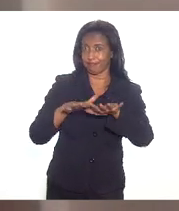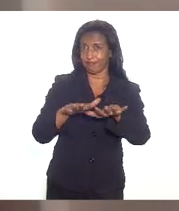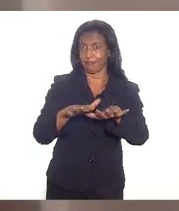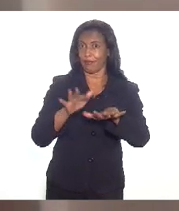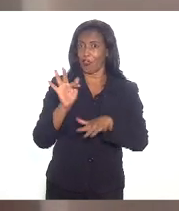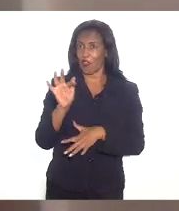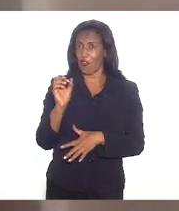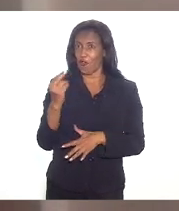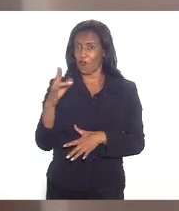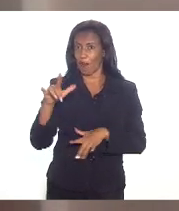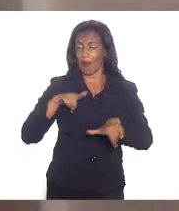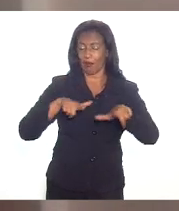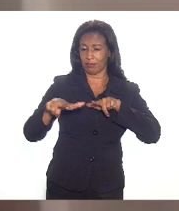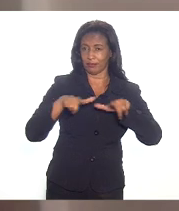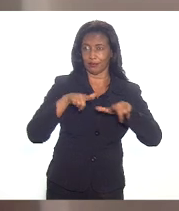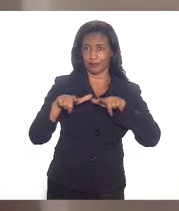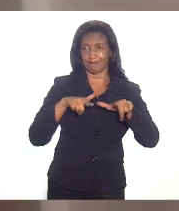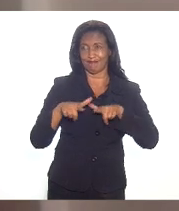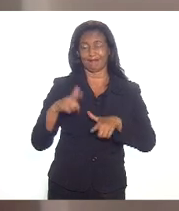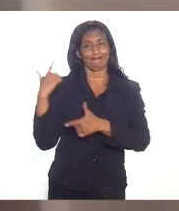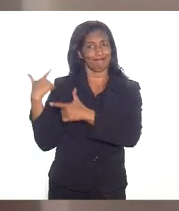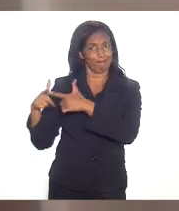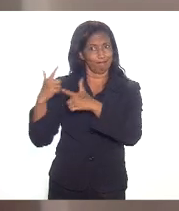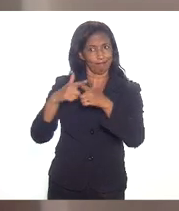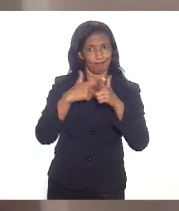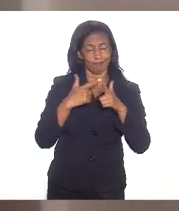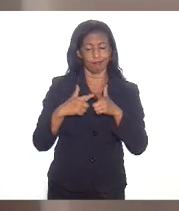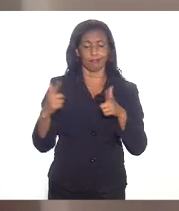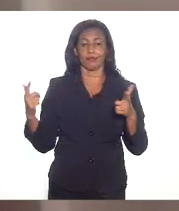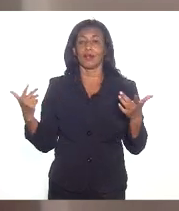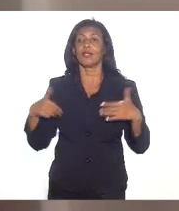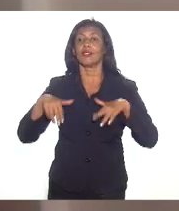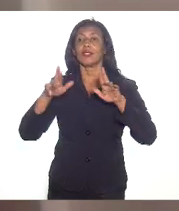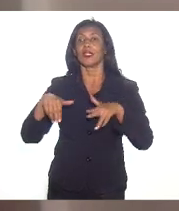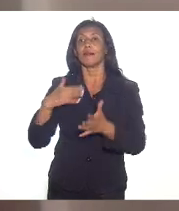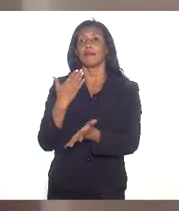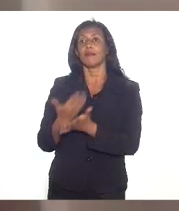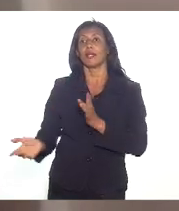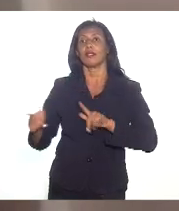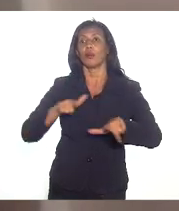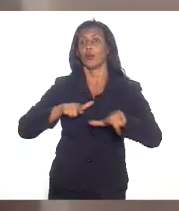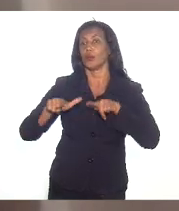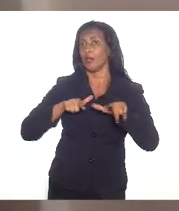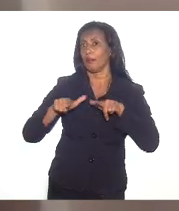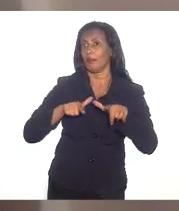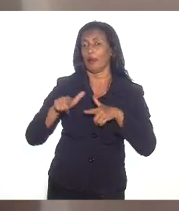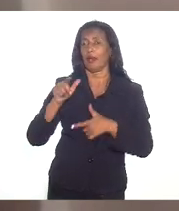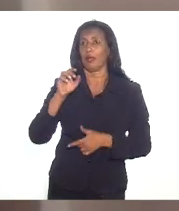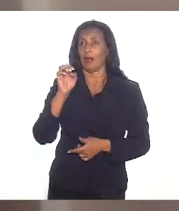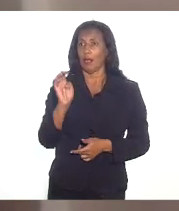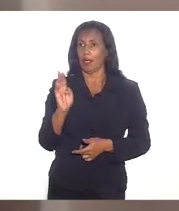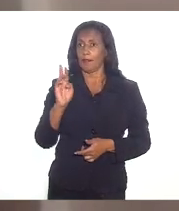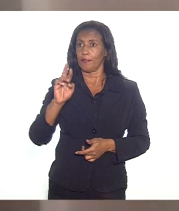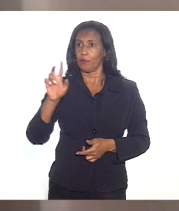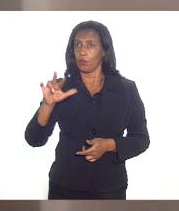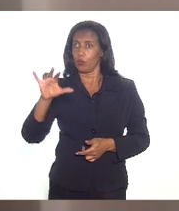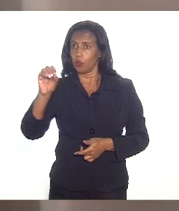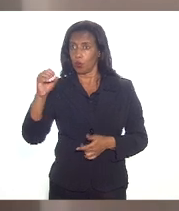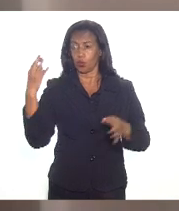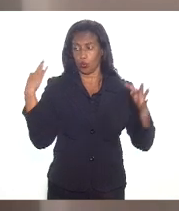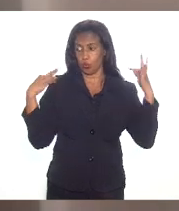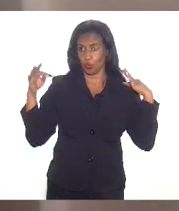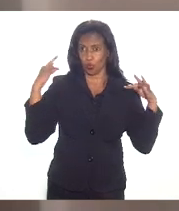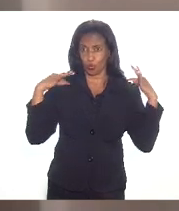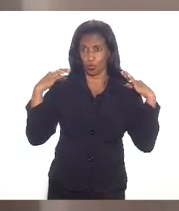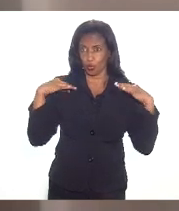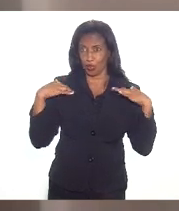ficou dramática, né? E na verdade, quem perdeu o emprego em Búzios, que tem bastante emprego formal em turismo, na verdade,